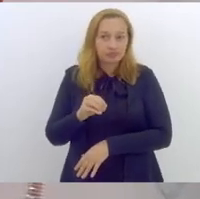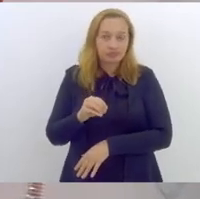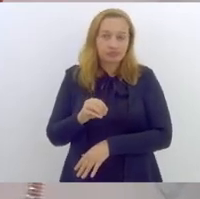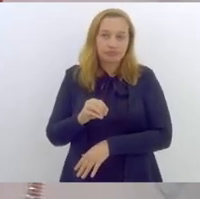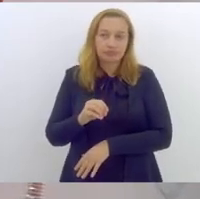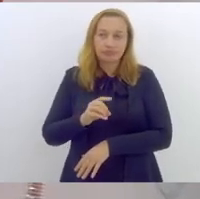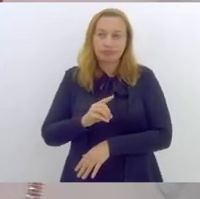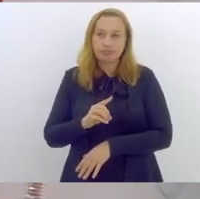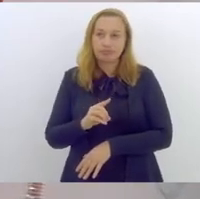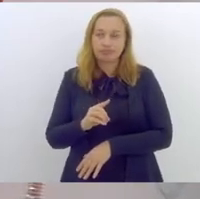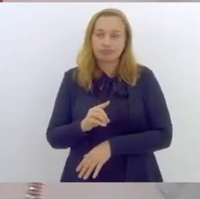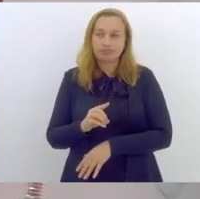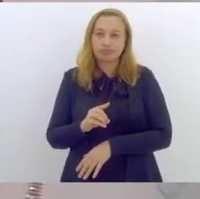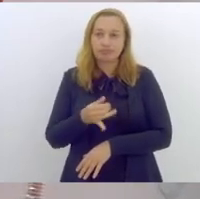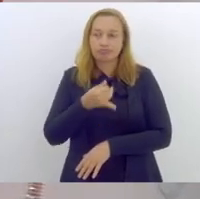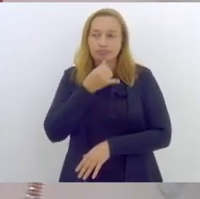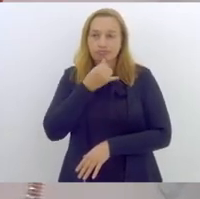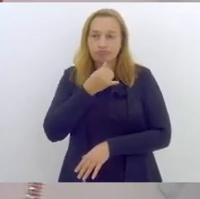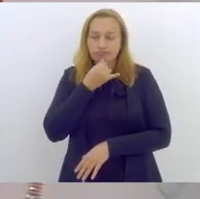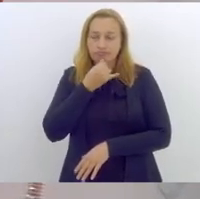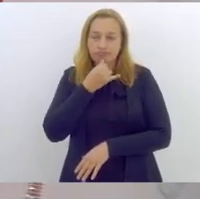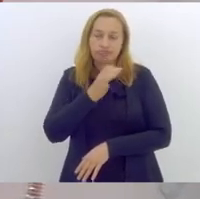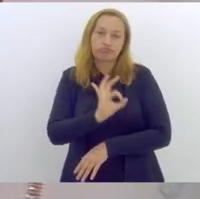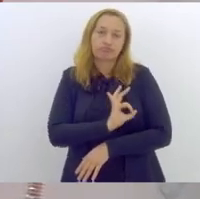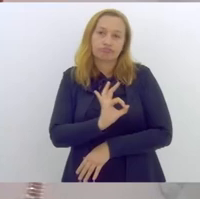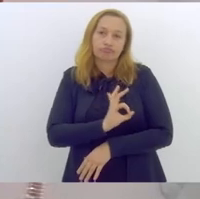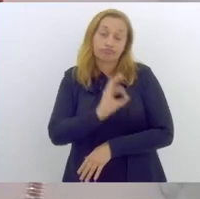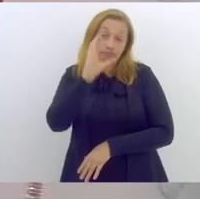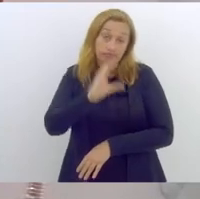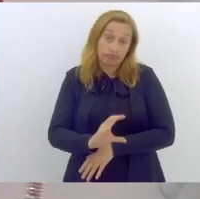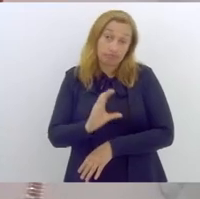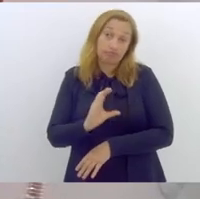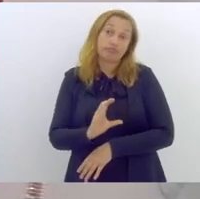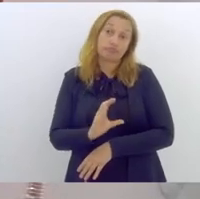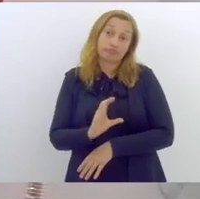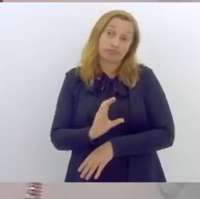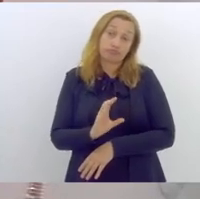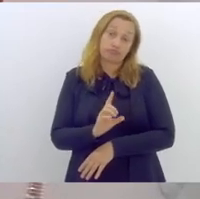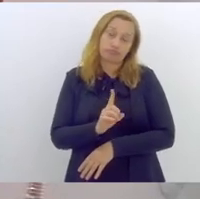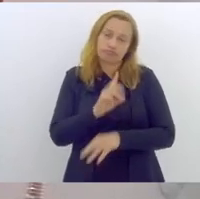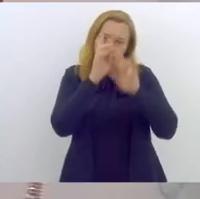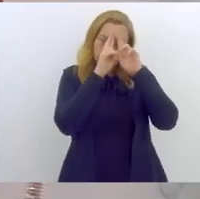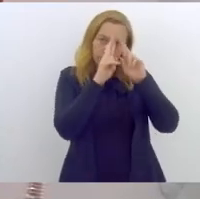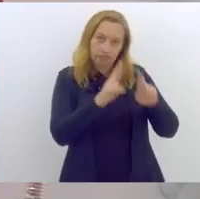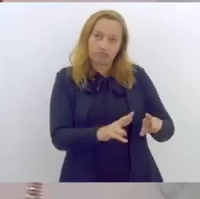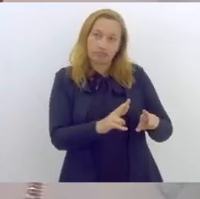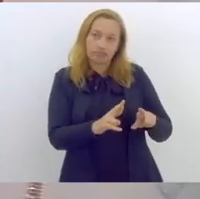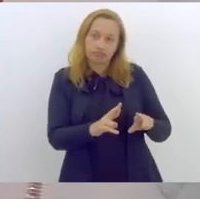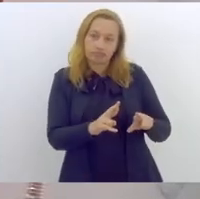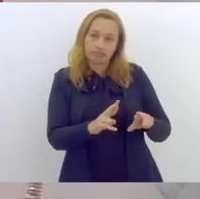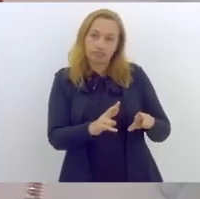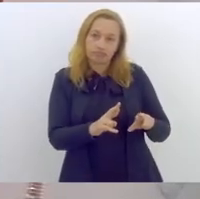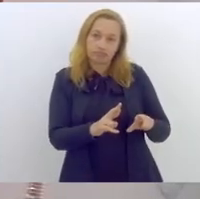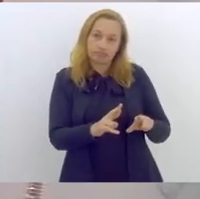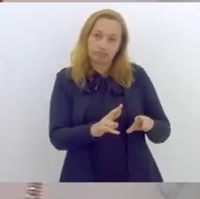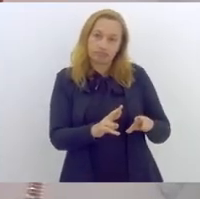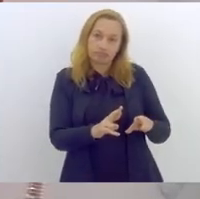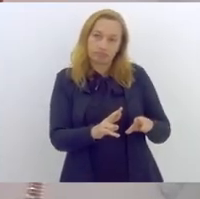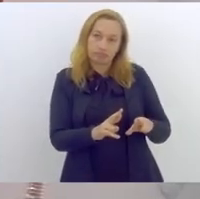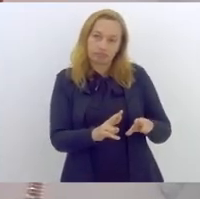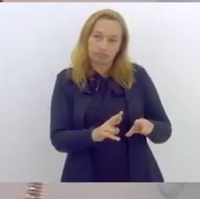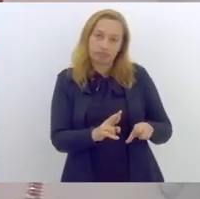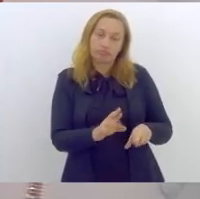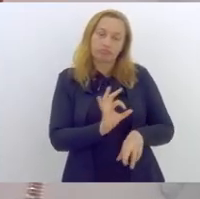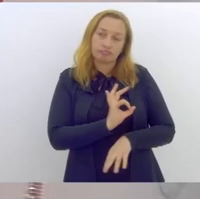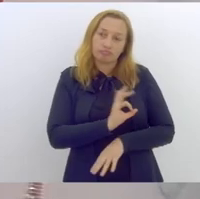insatisfação com a polícia civil com o profundo desrespeito que chega beirar o desrespeito da